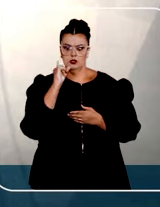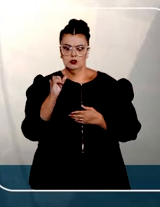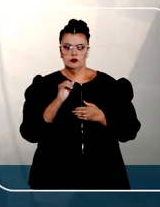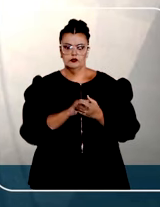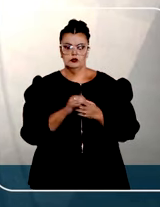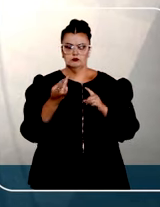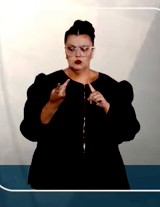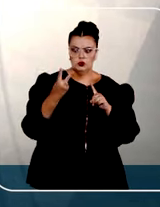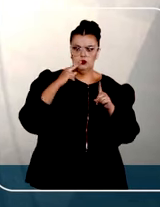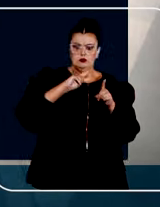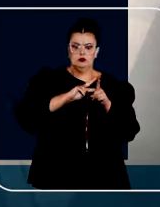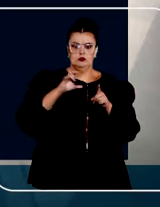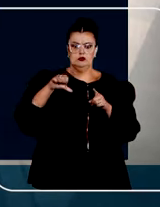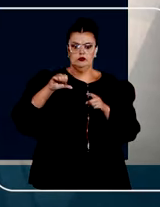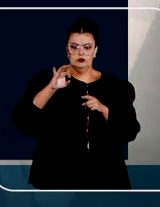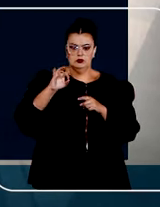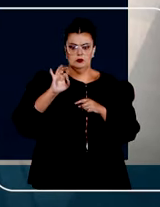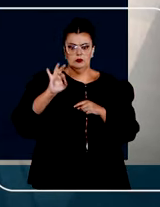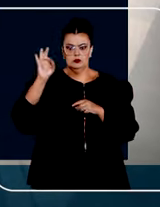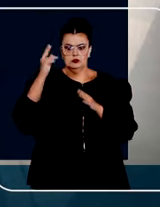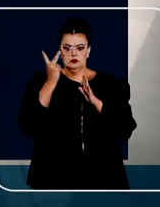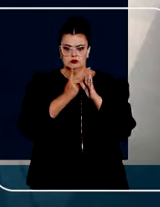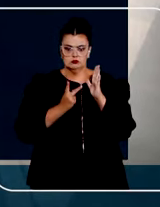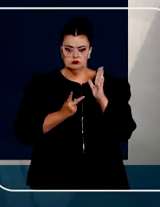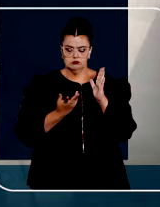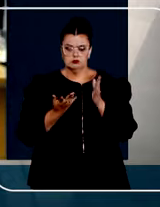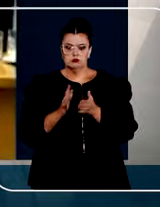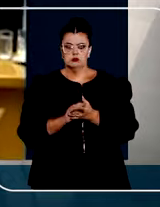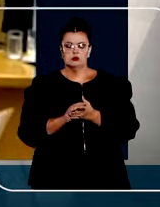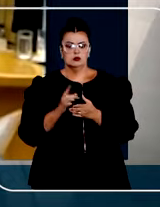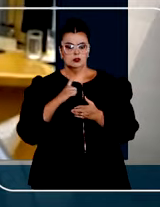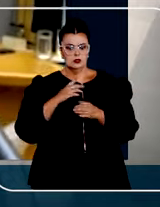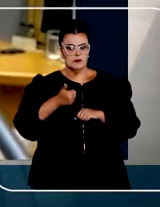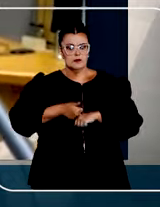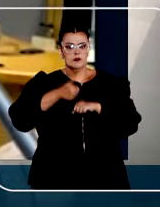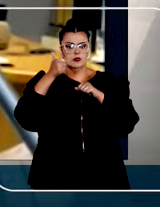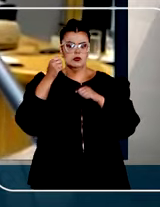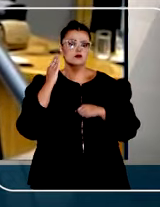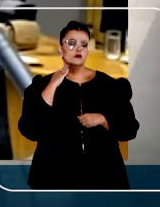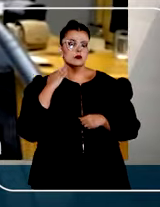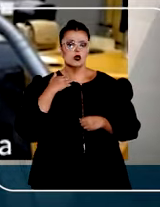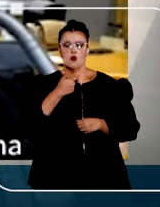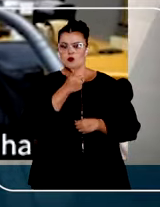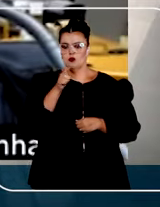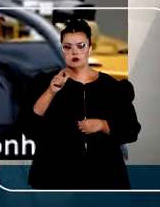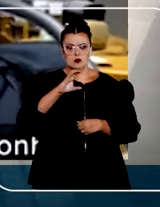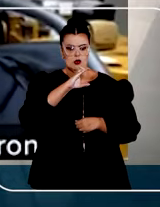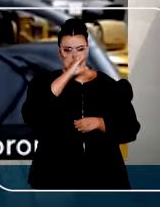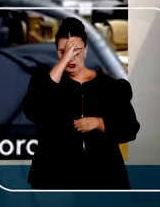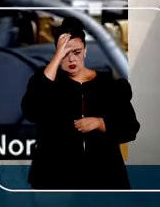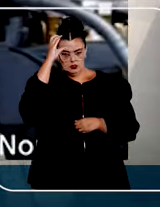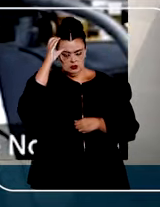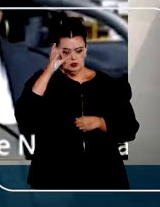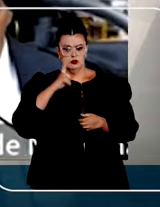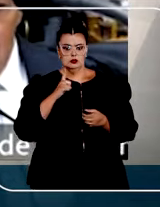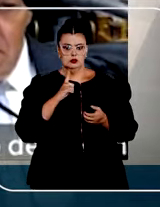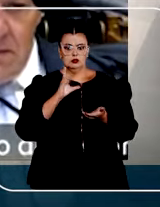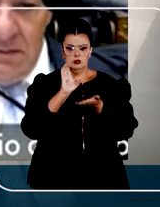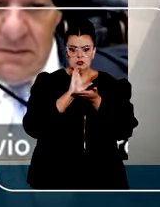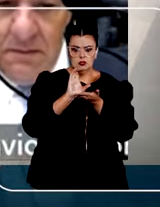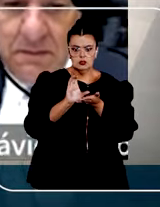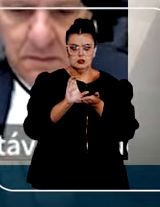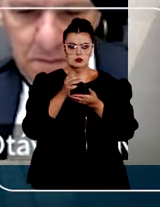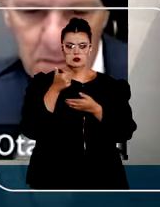que o desaj de 90% previsto no plano era mais significativo para o banco do que para os outros credores considerando que o